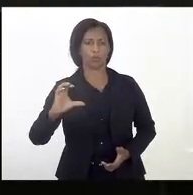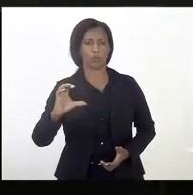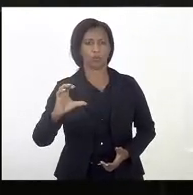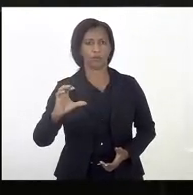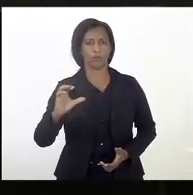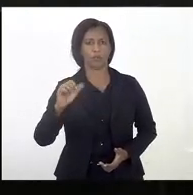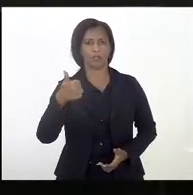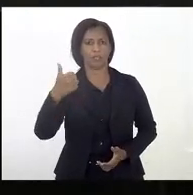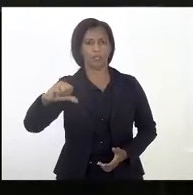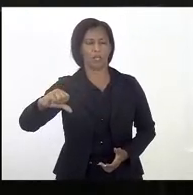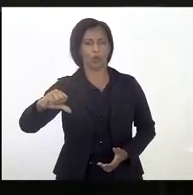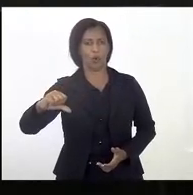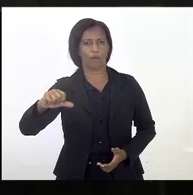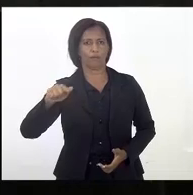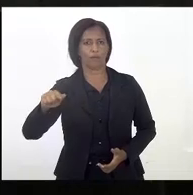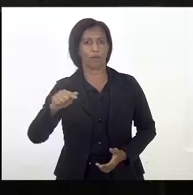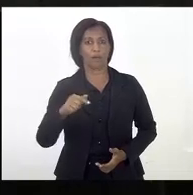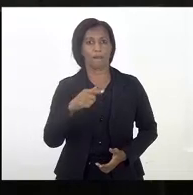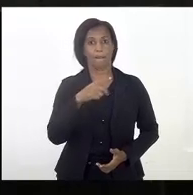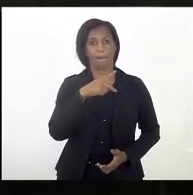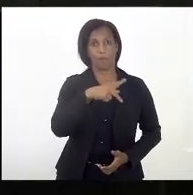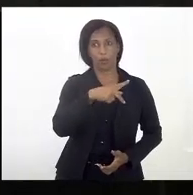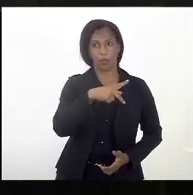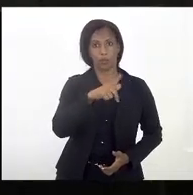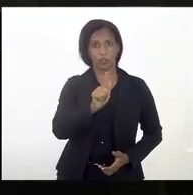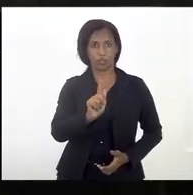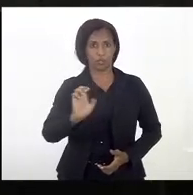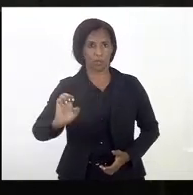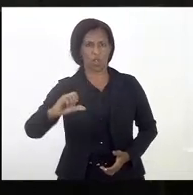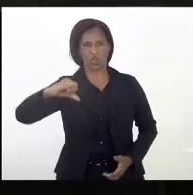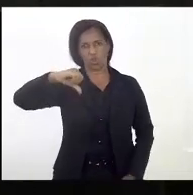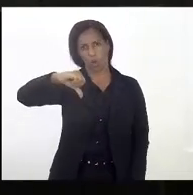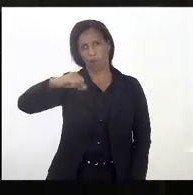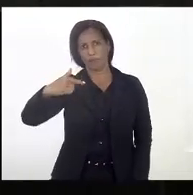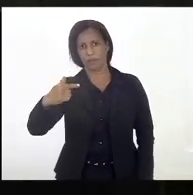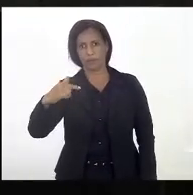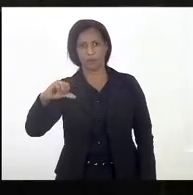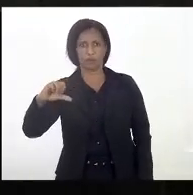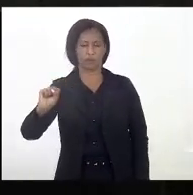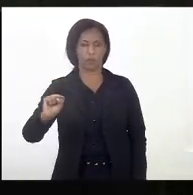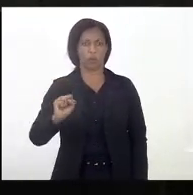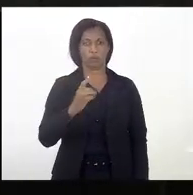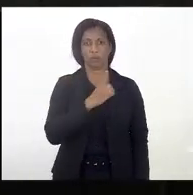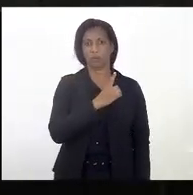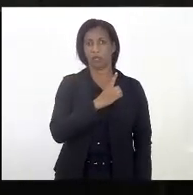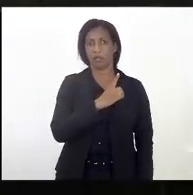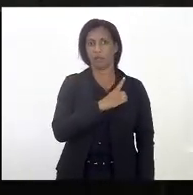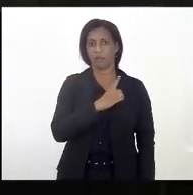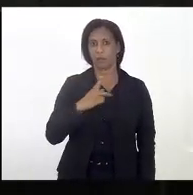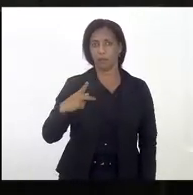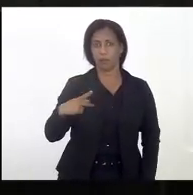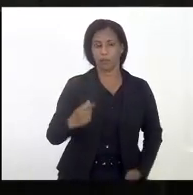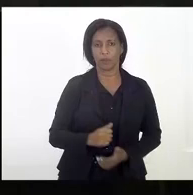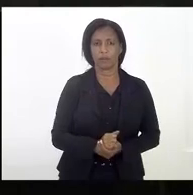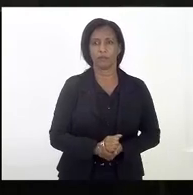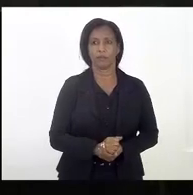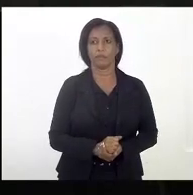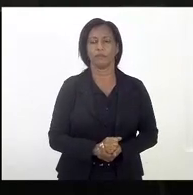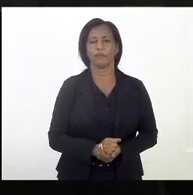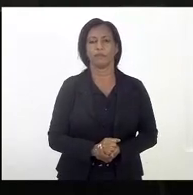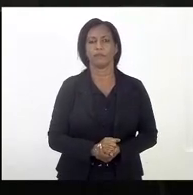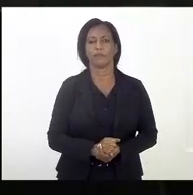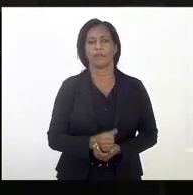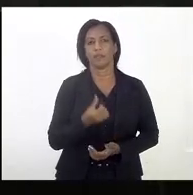192 procuradoria do estado que abaixo também 9798 defensoria final de carreira